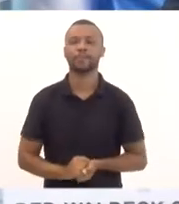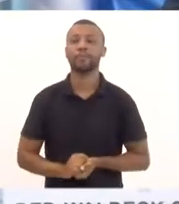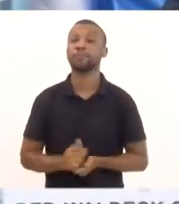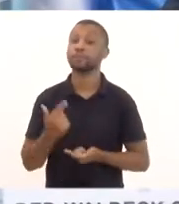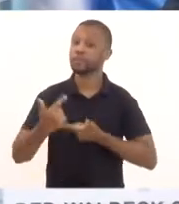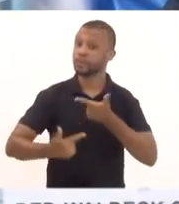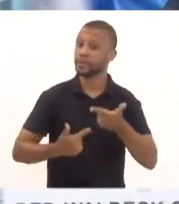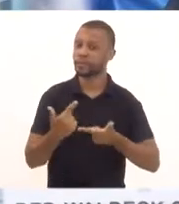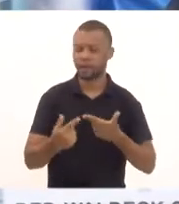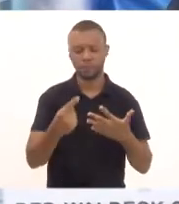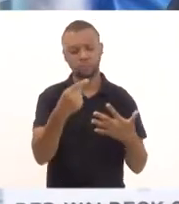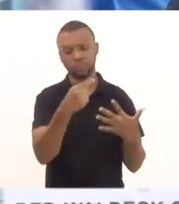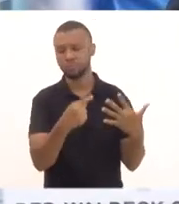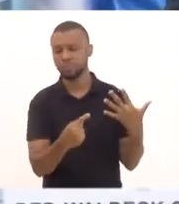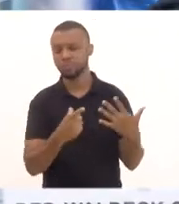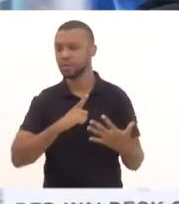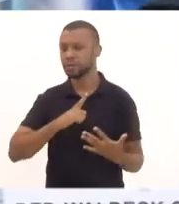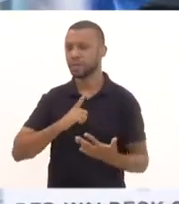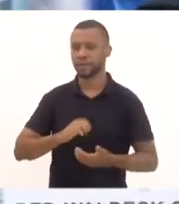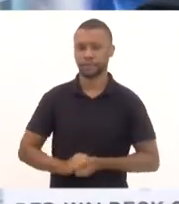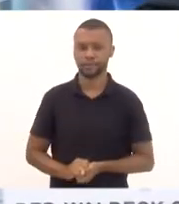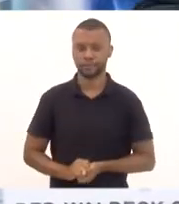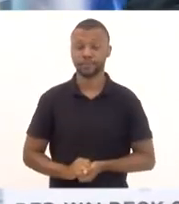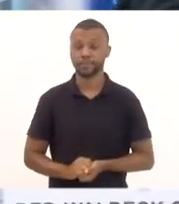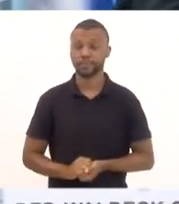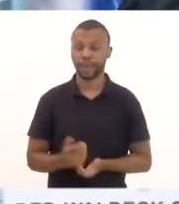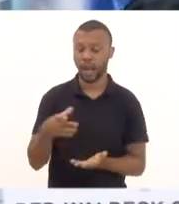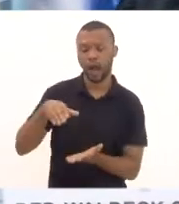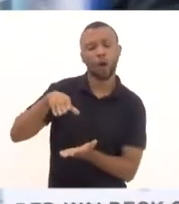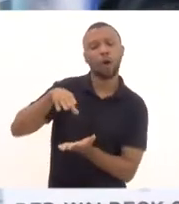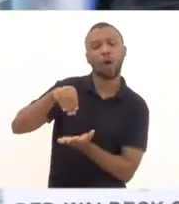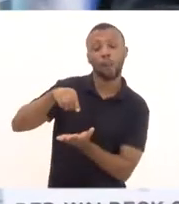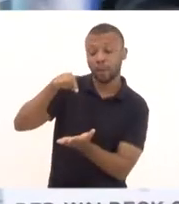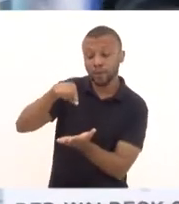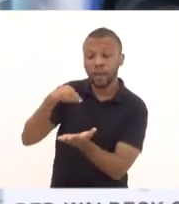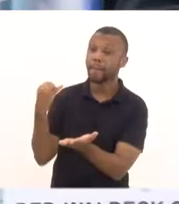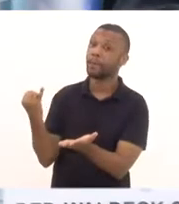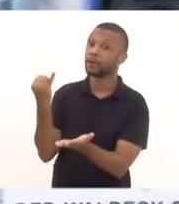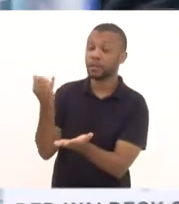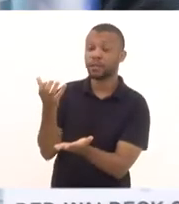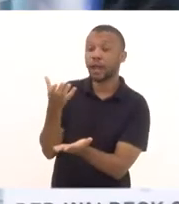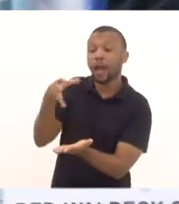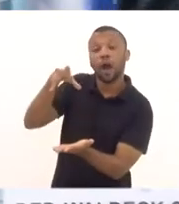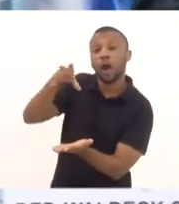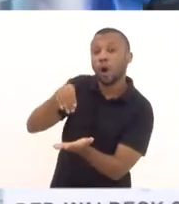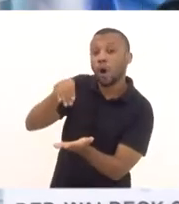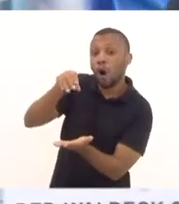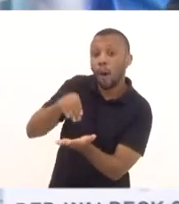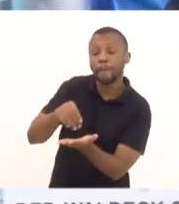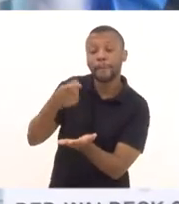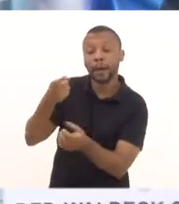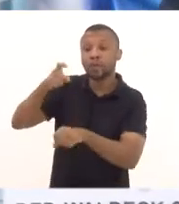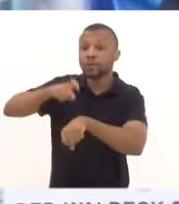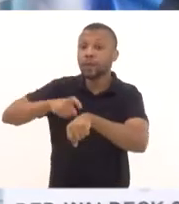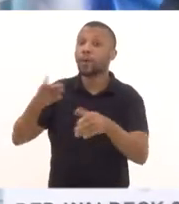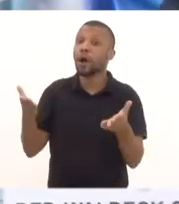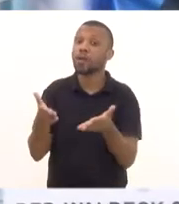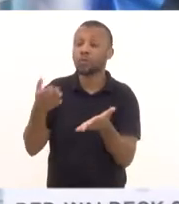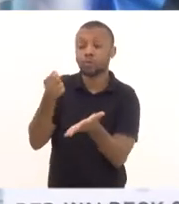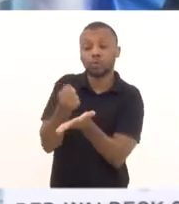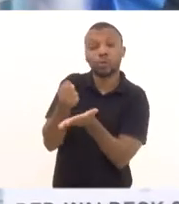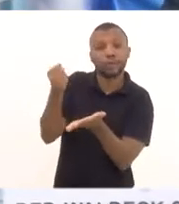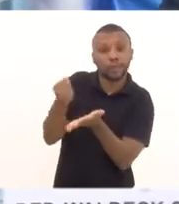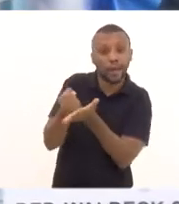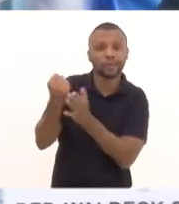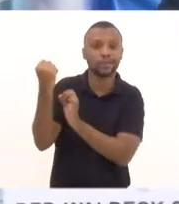desenvolvidas a requerer cópia aqui que importante daquele cópia atualizada do contrato de concessão